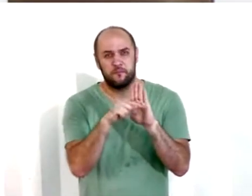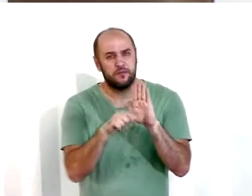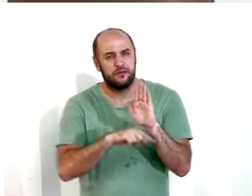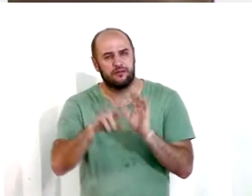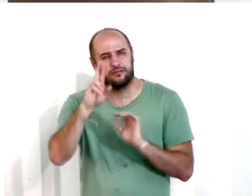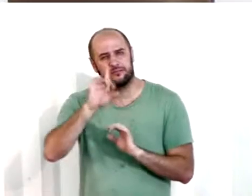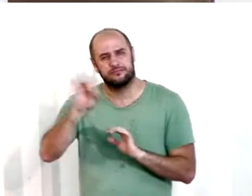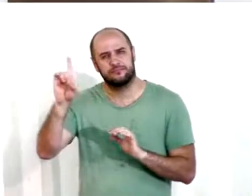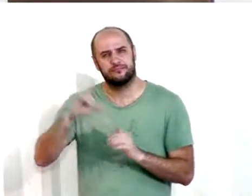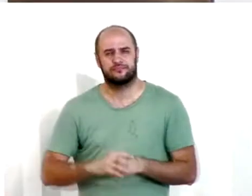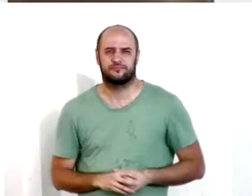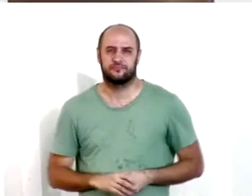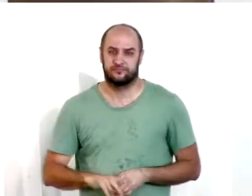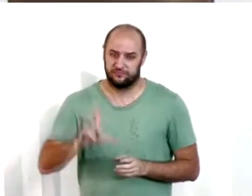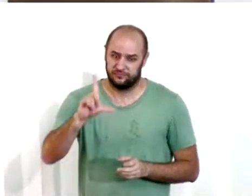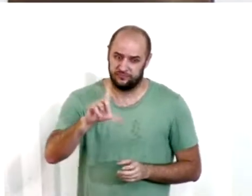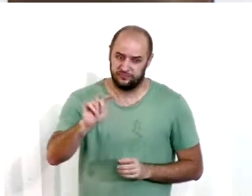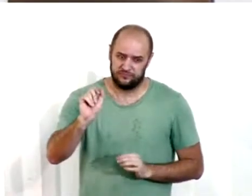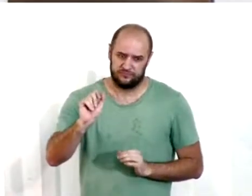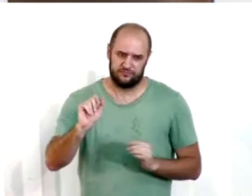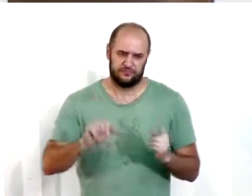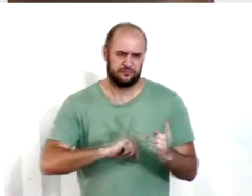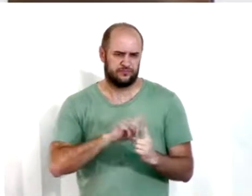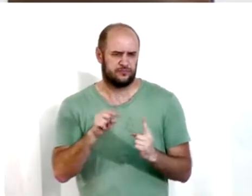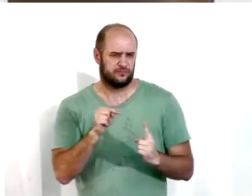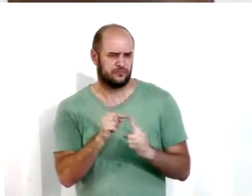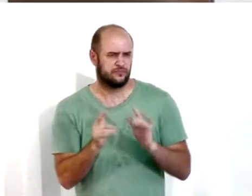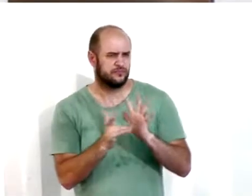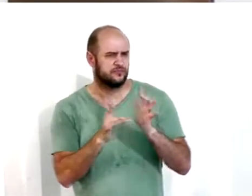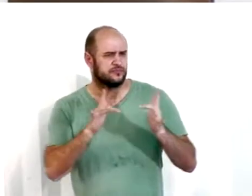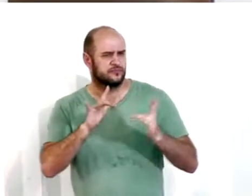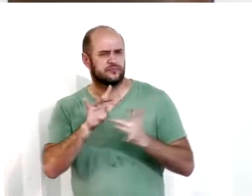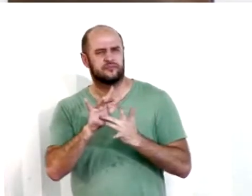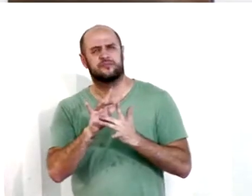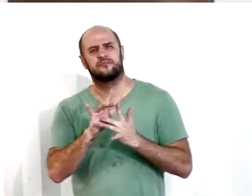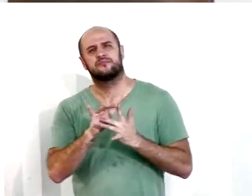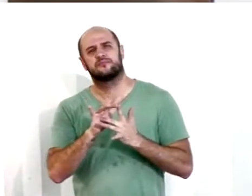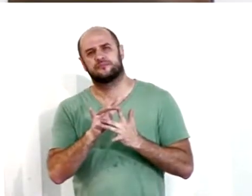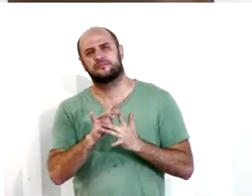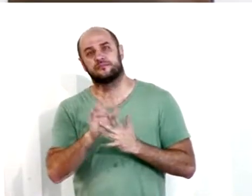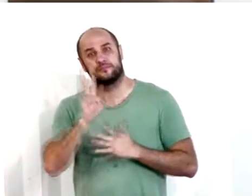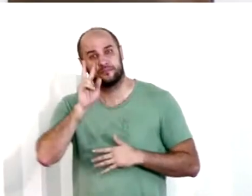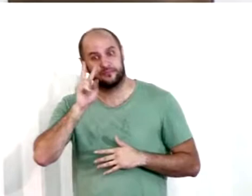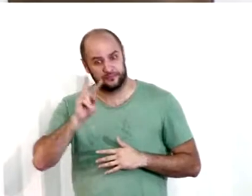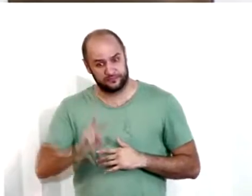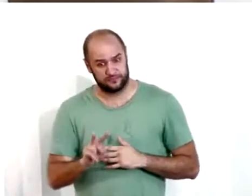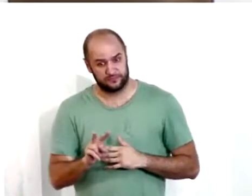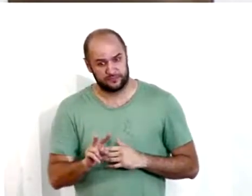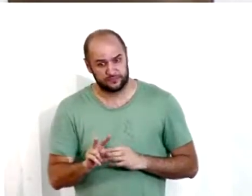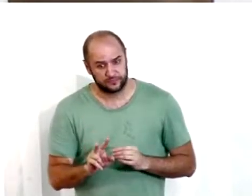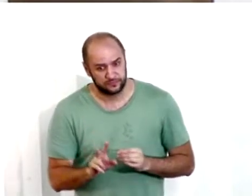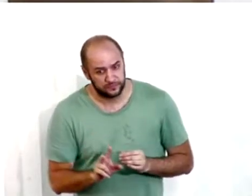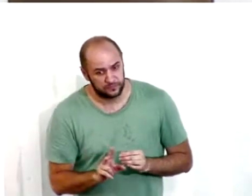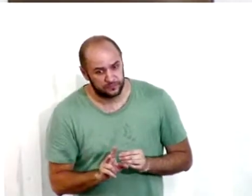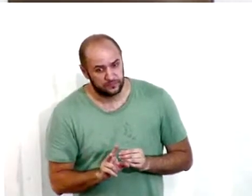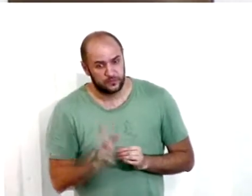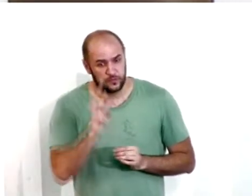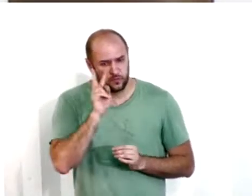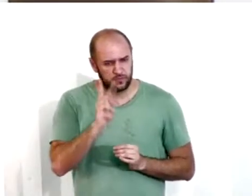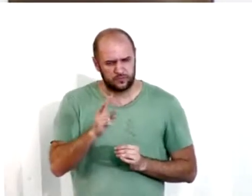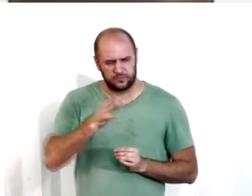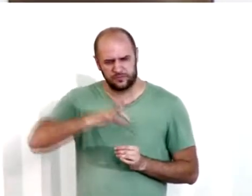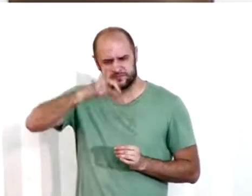Escolheu e deu destino. Cristo completa isso. E como veremos no terceiro sermão, o Espírito